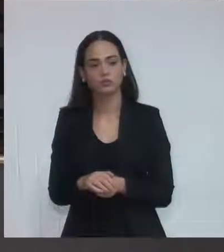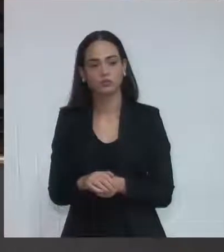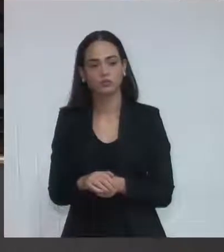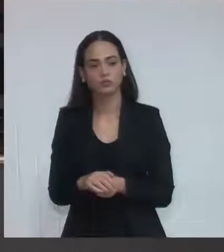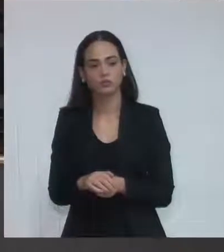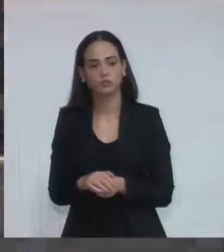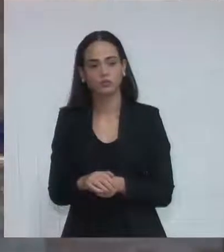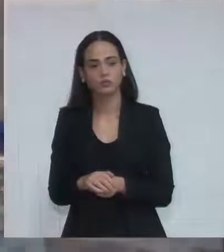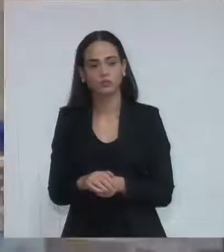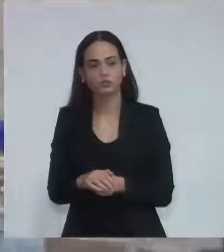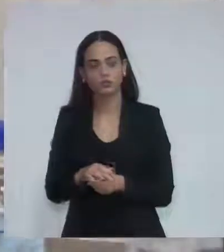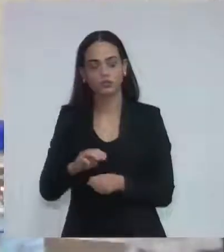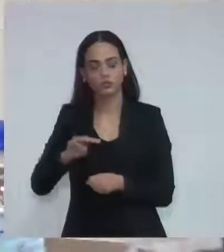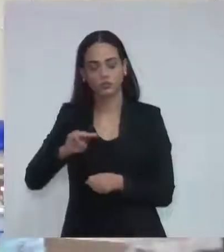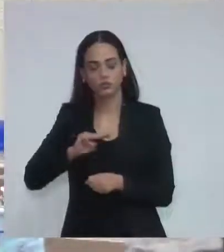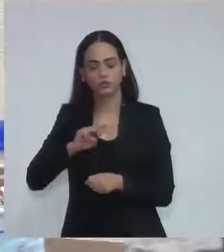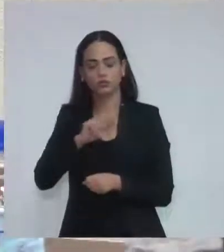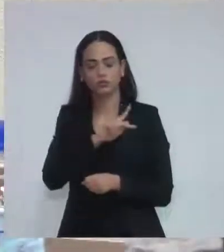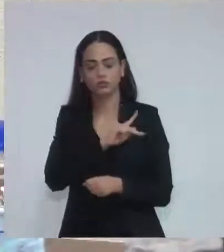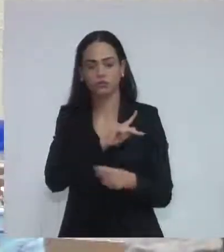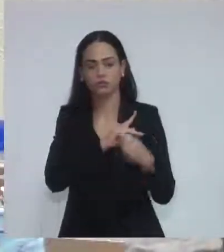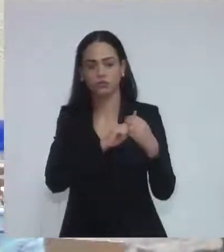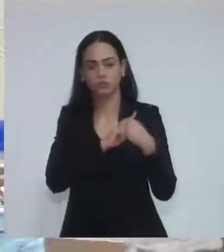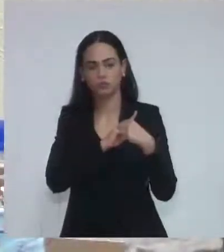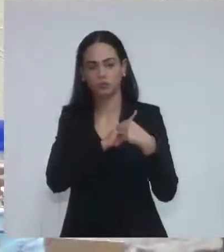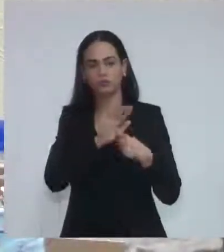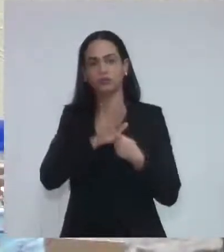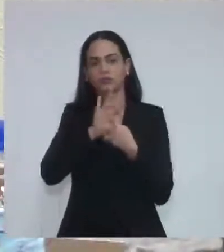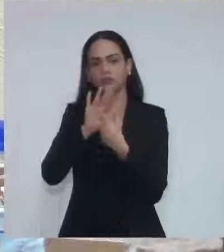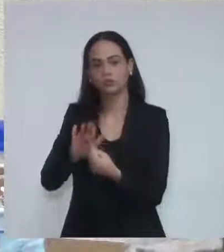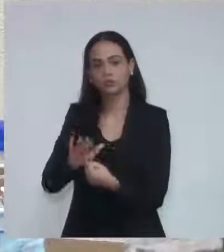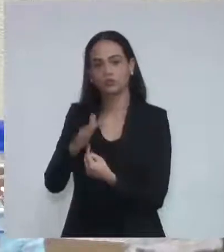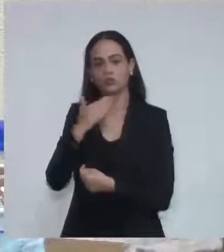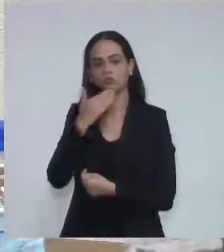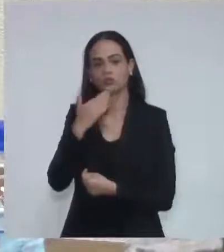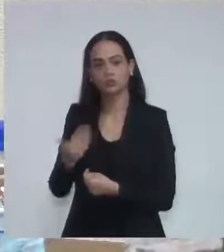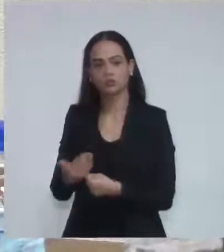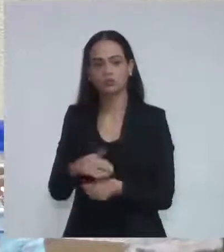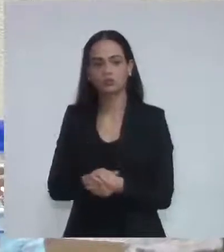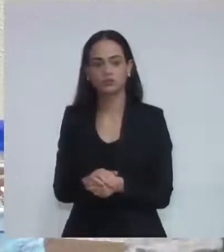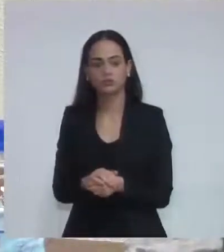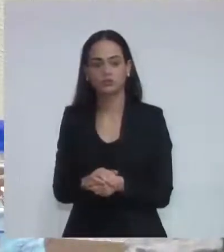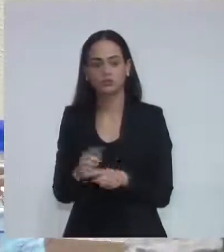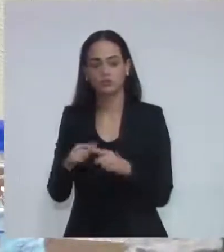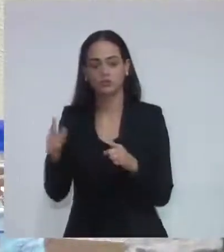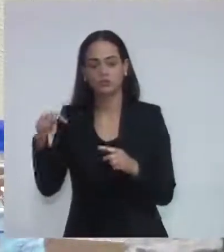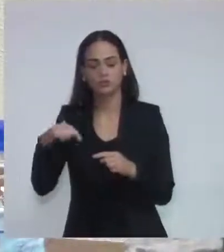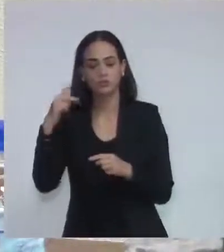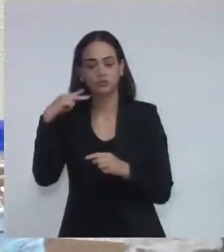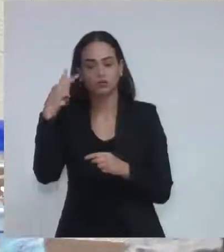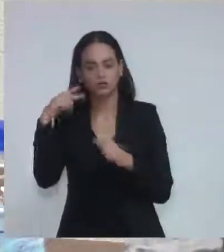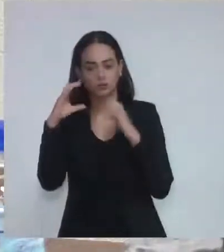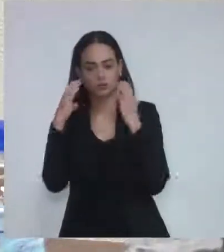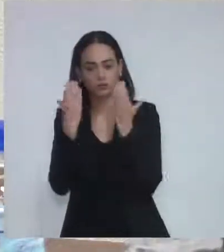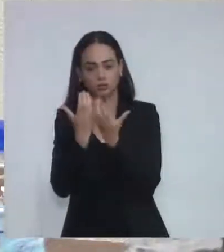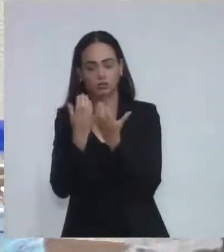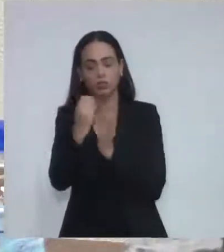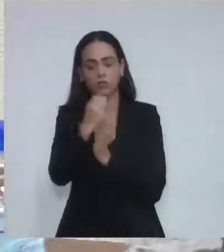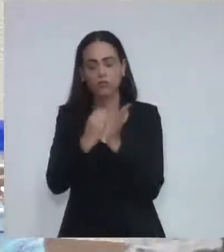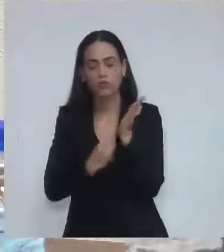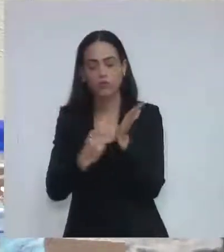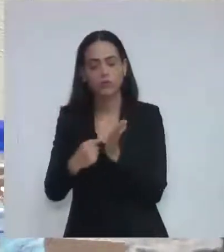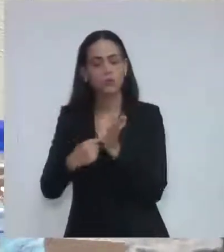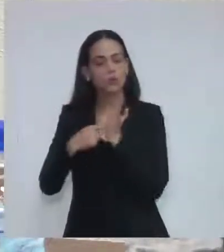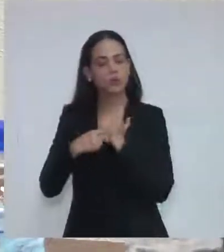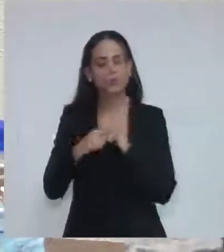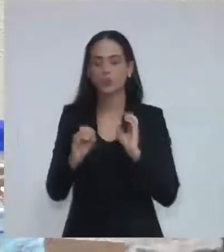Ministério Público e não foi lido nesta casa. Não veio ofício. Como o prédio da Polícia Militar também foi apontado pelo Ministério Público